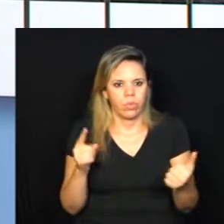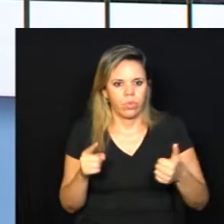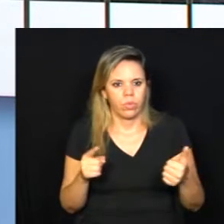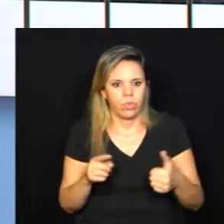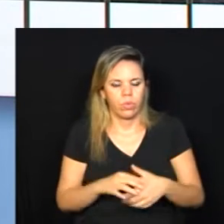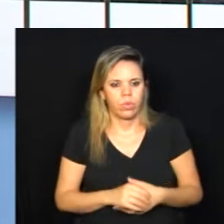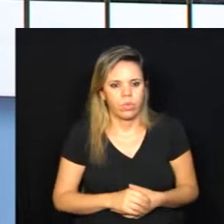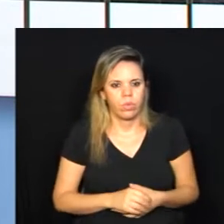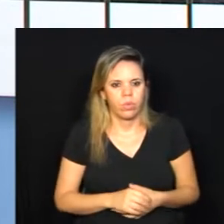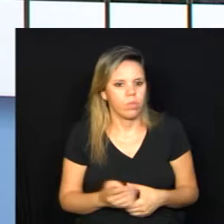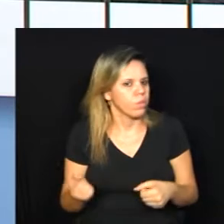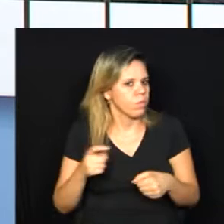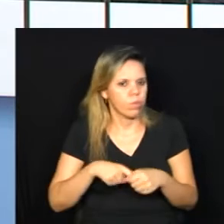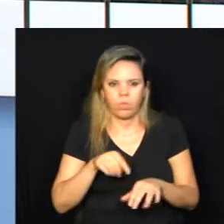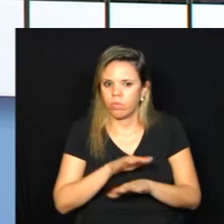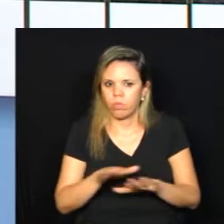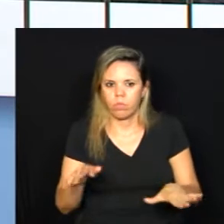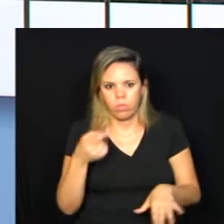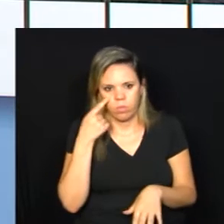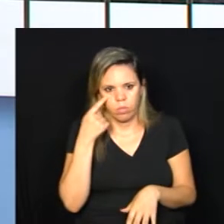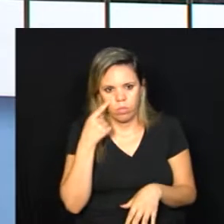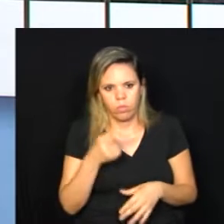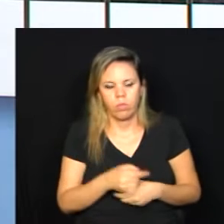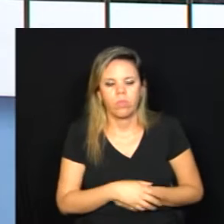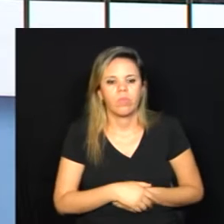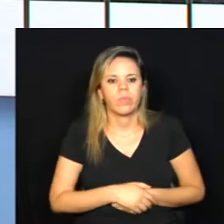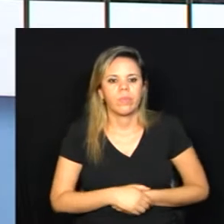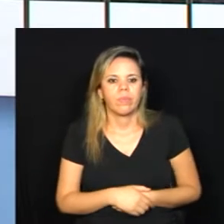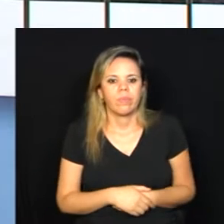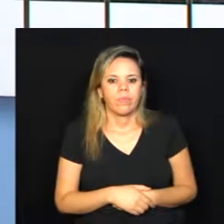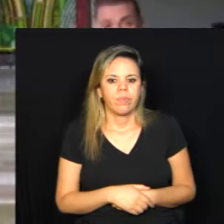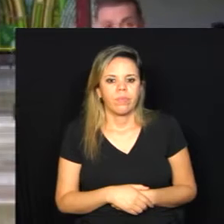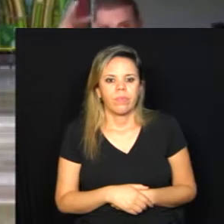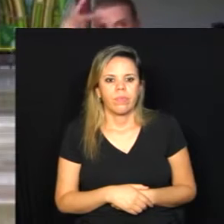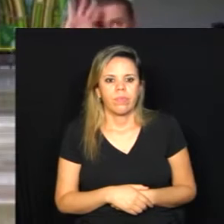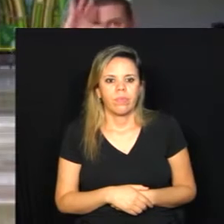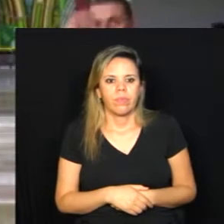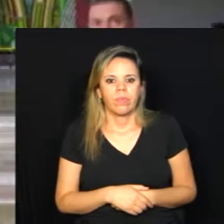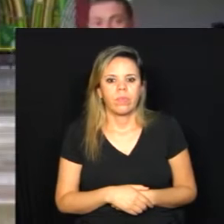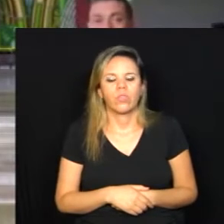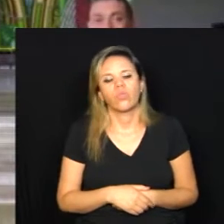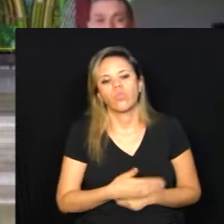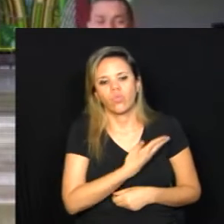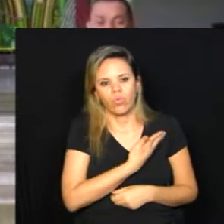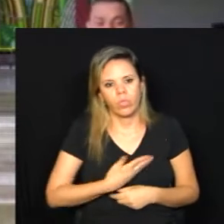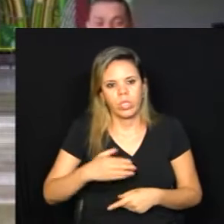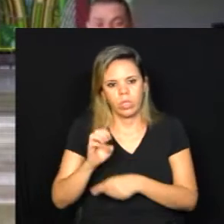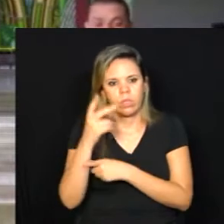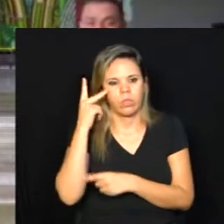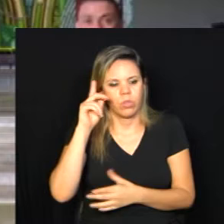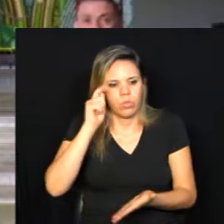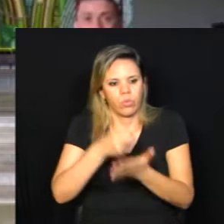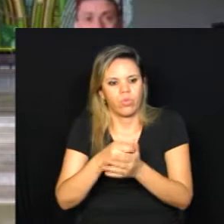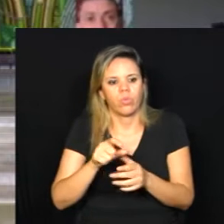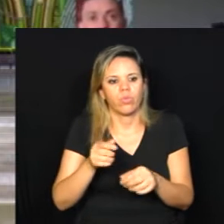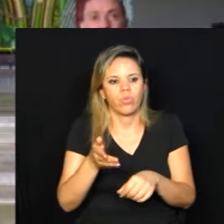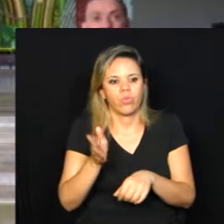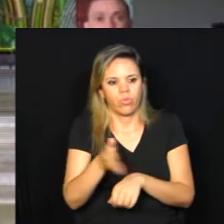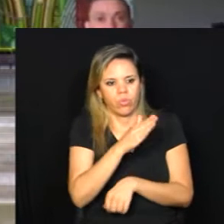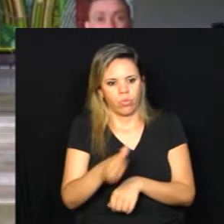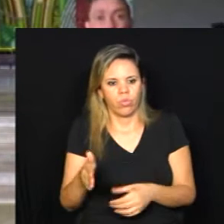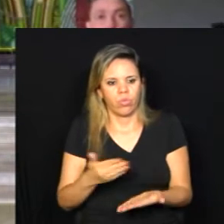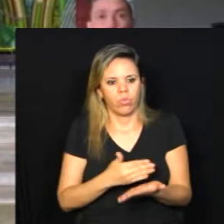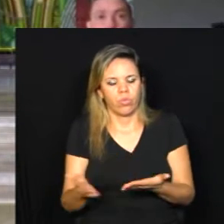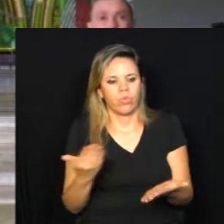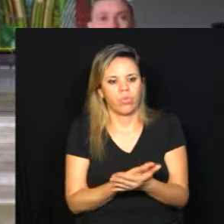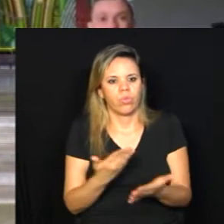1º não vão mais retornar. Acompanhe. O governo do estado de São Paulo tomou a decisão de adiar o início das aulas